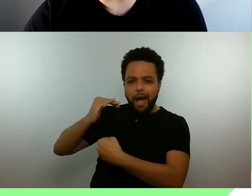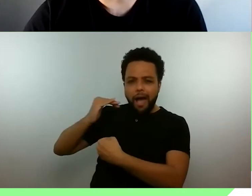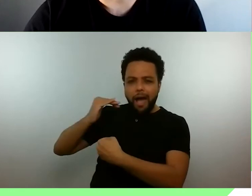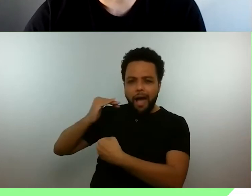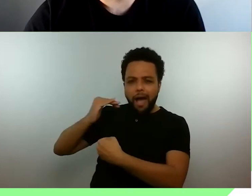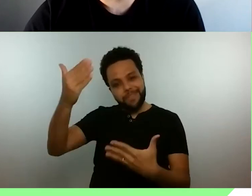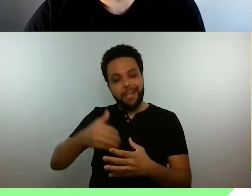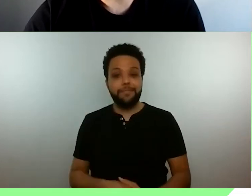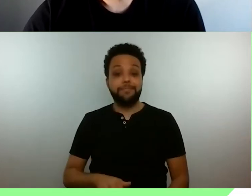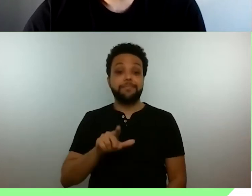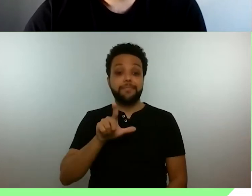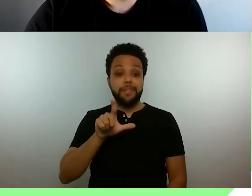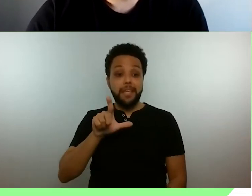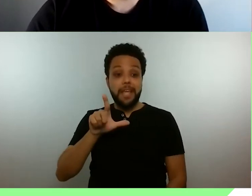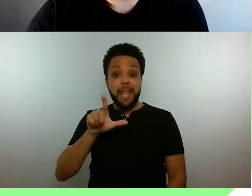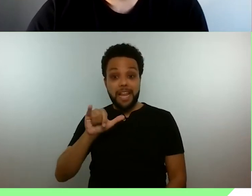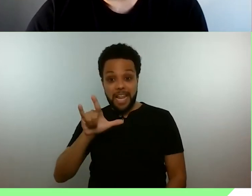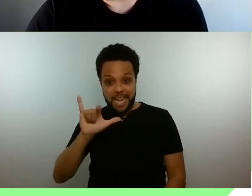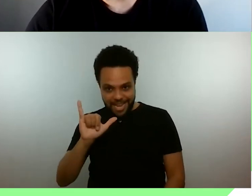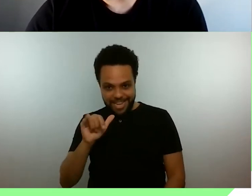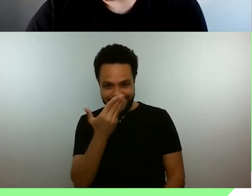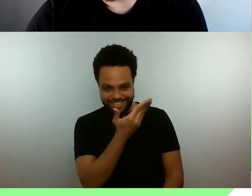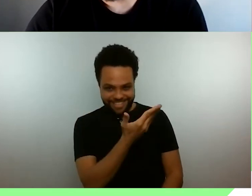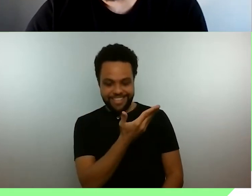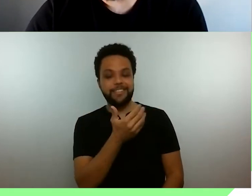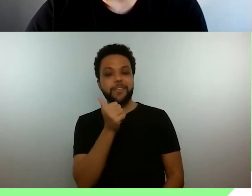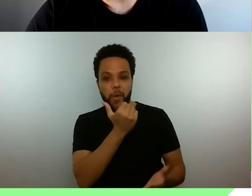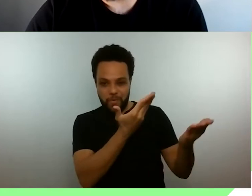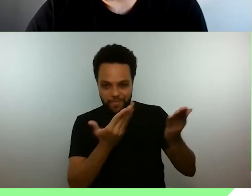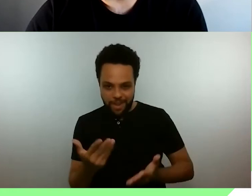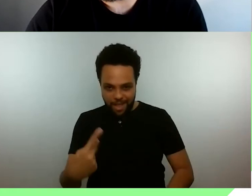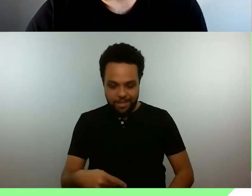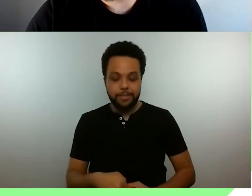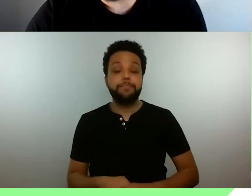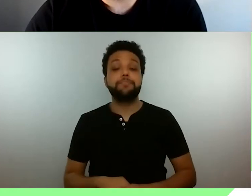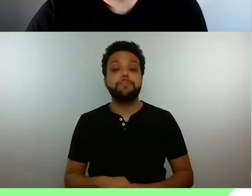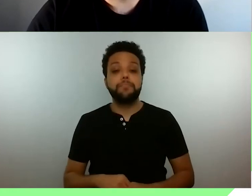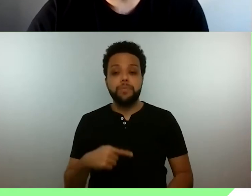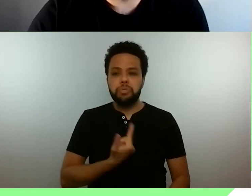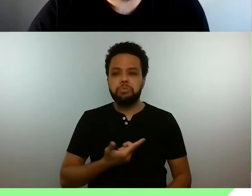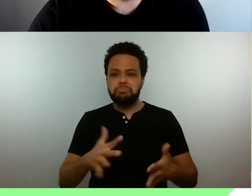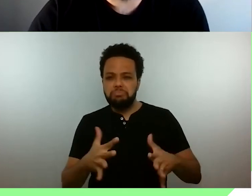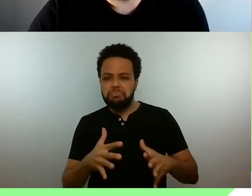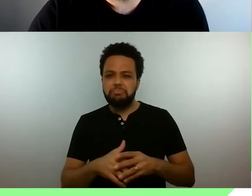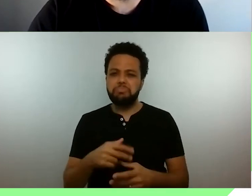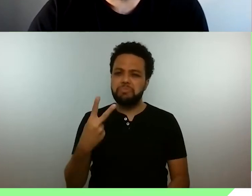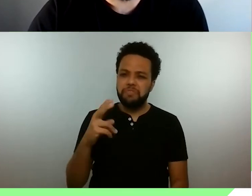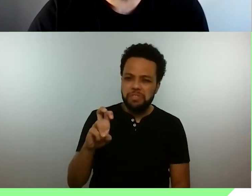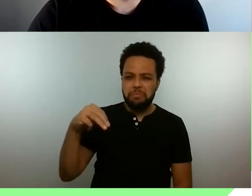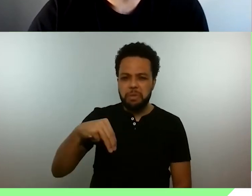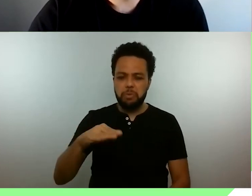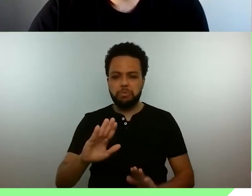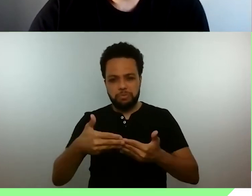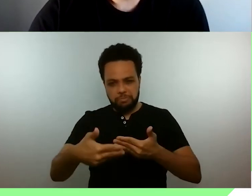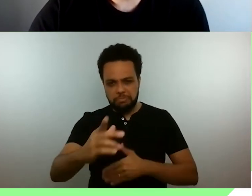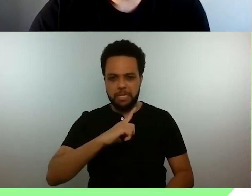né? Não a Lili Tavares, mas a Lili e Cláudia. A gente tem mais ou menos aí uns 25 minutos